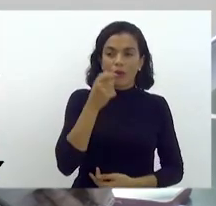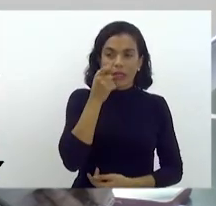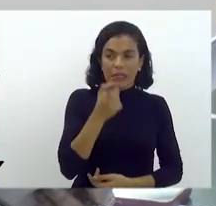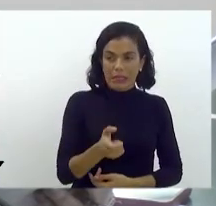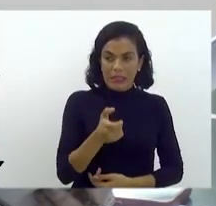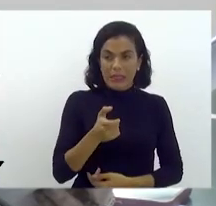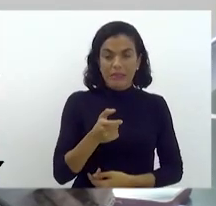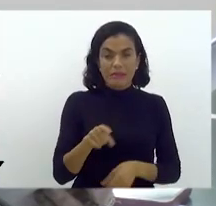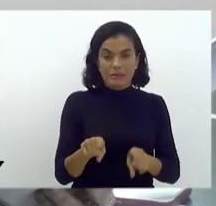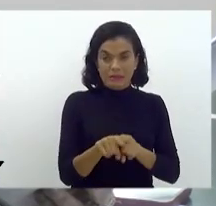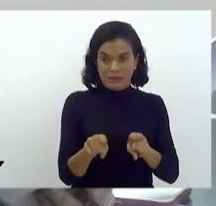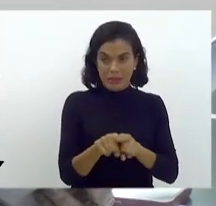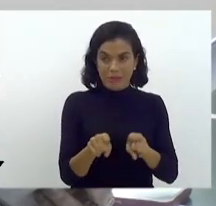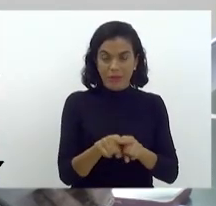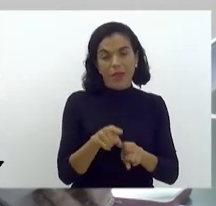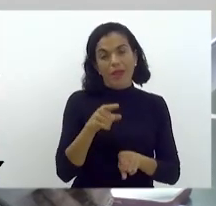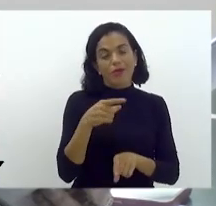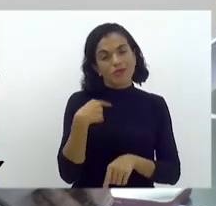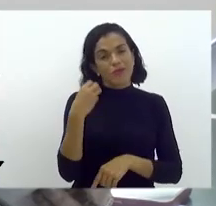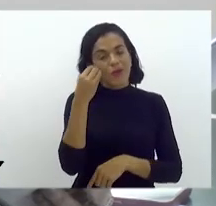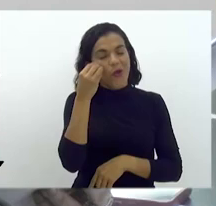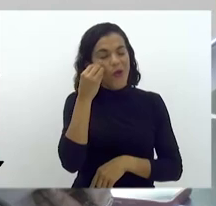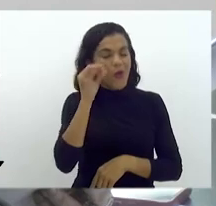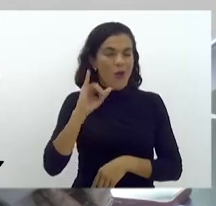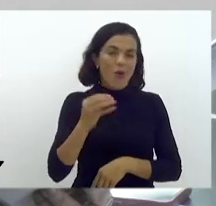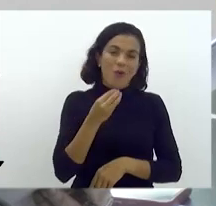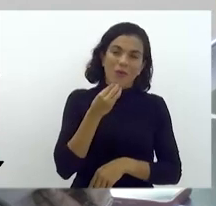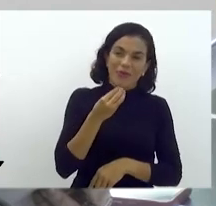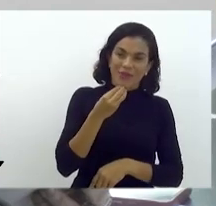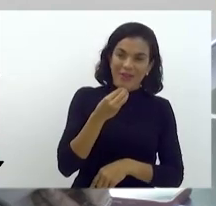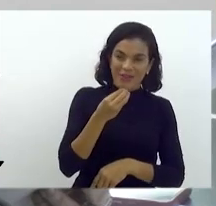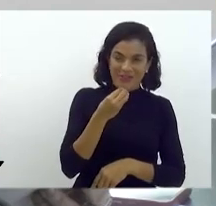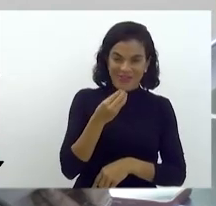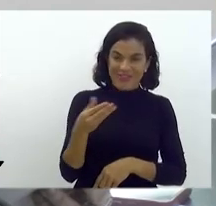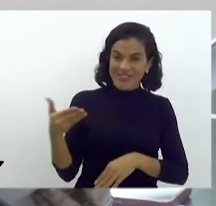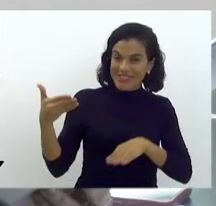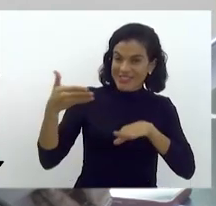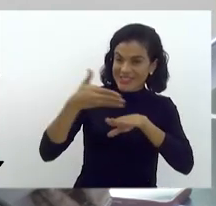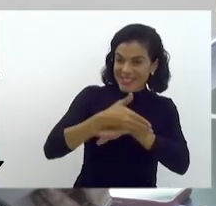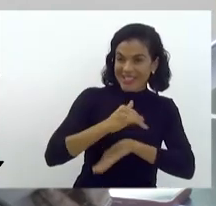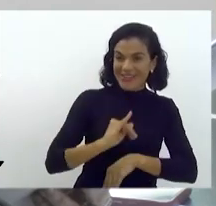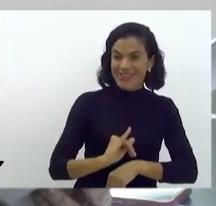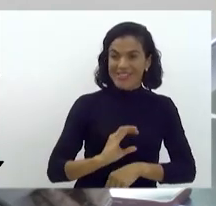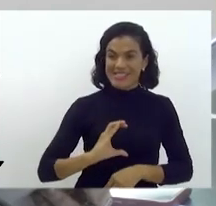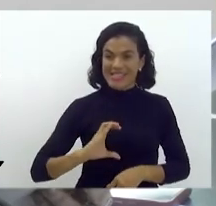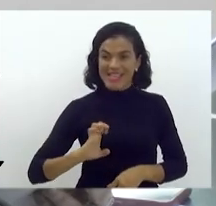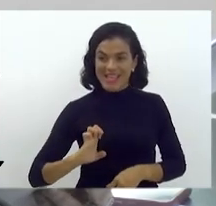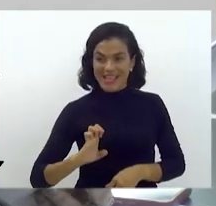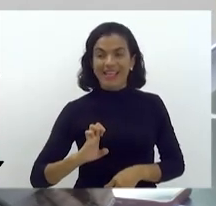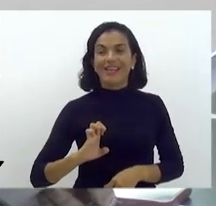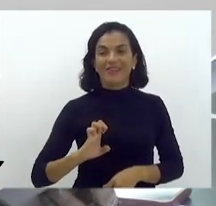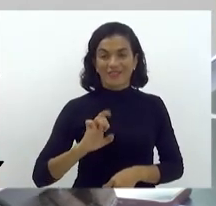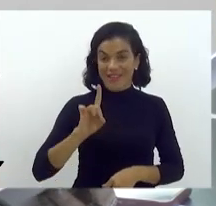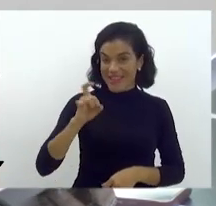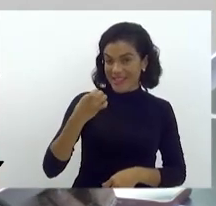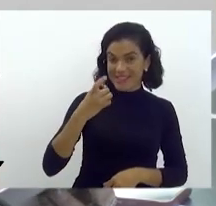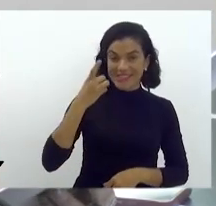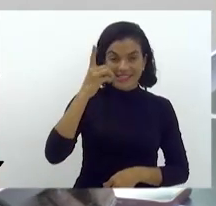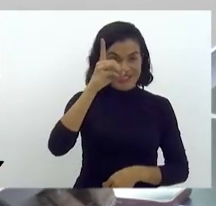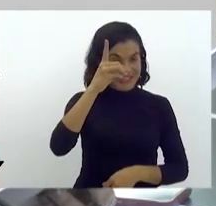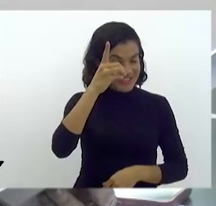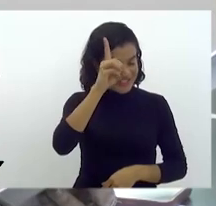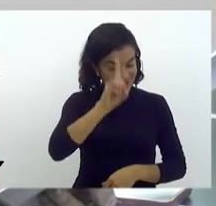o Dr Liu que eu tive a oportunidade de acompanhar de perto sua chegada lá no CEA né foi nosso diretor também